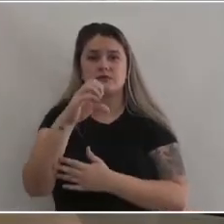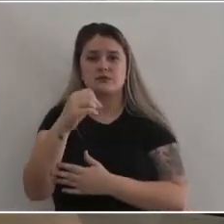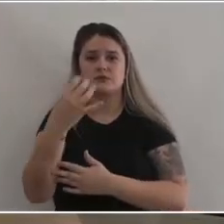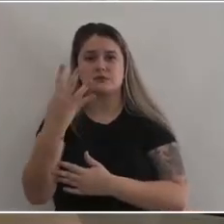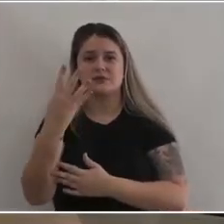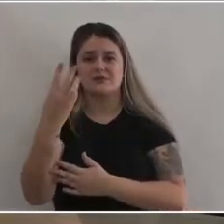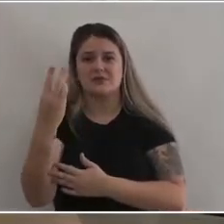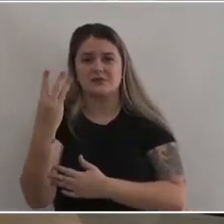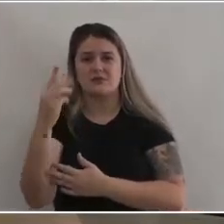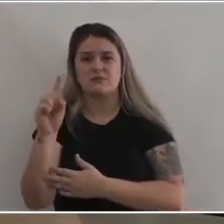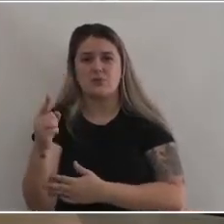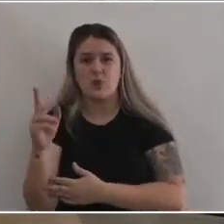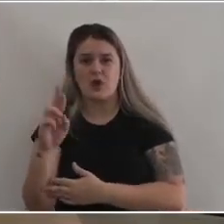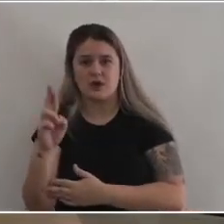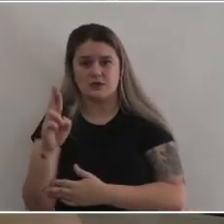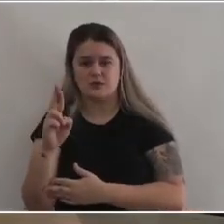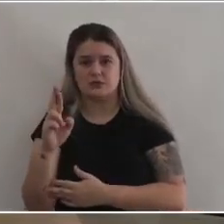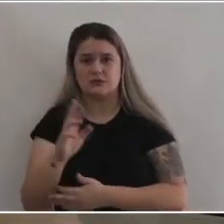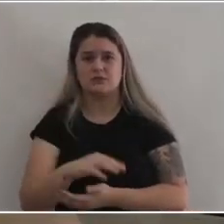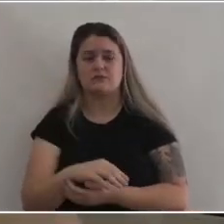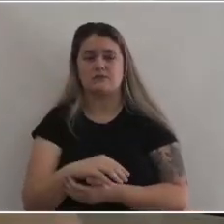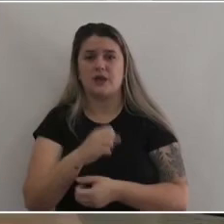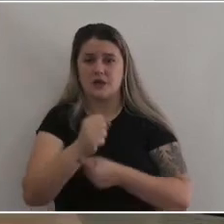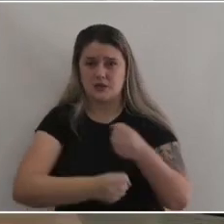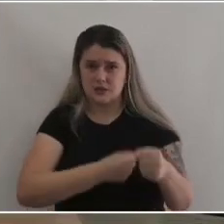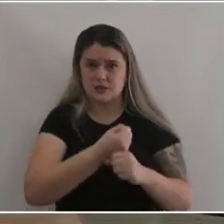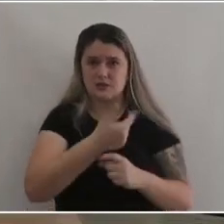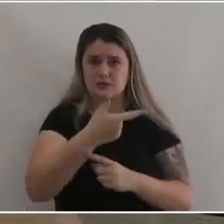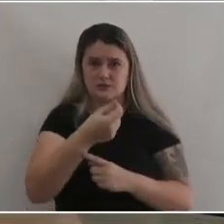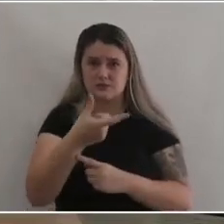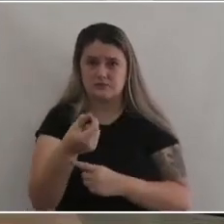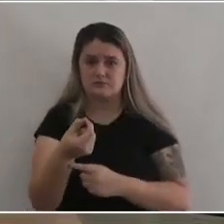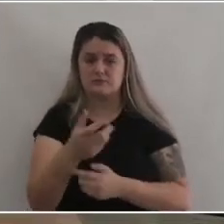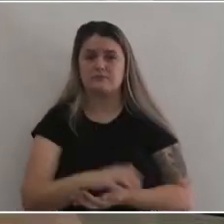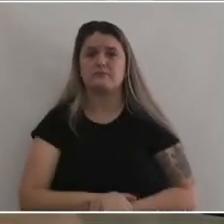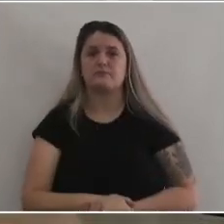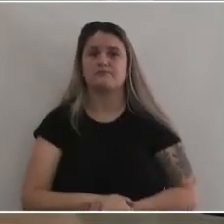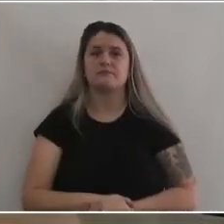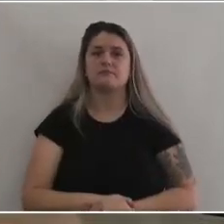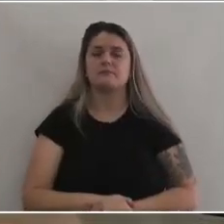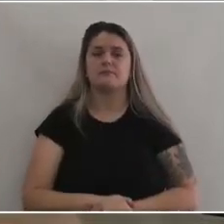8.943.000 reais. Em 2020, é isso? 2020. Tá.